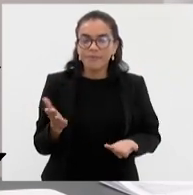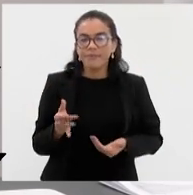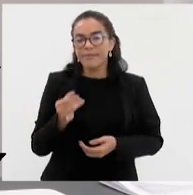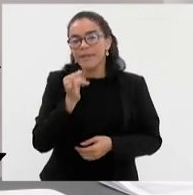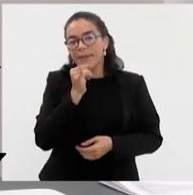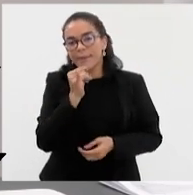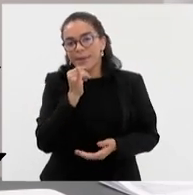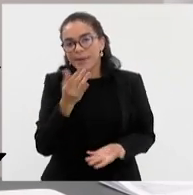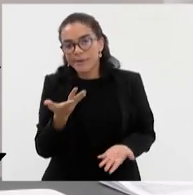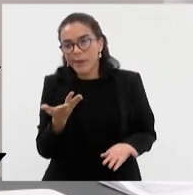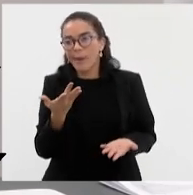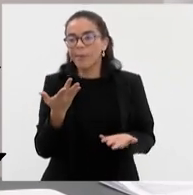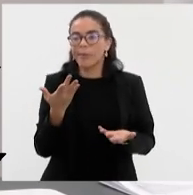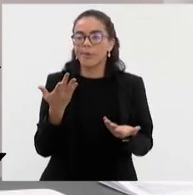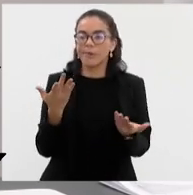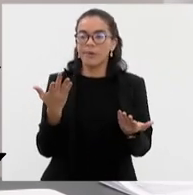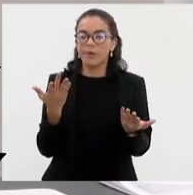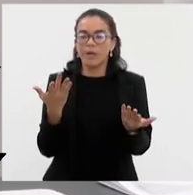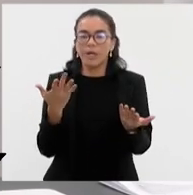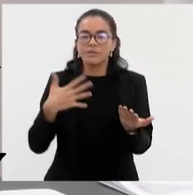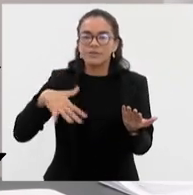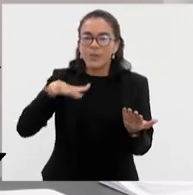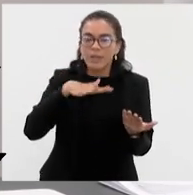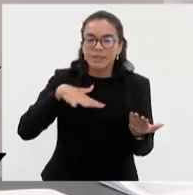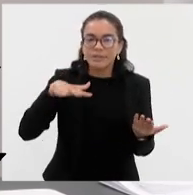mais claros, mais